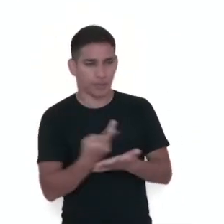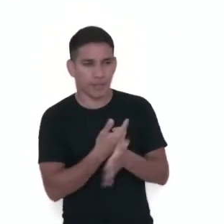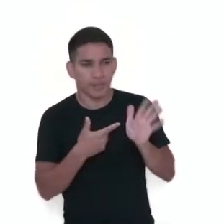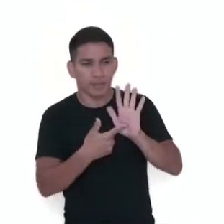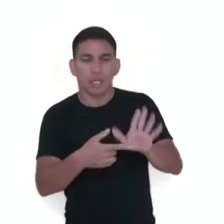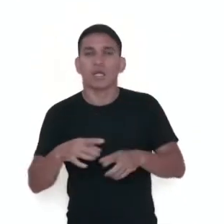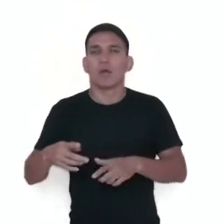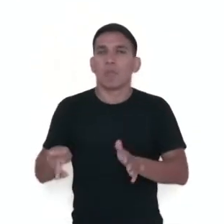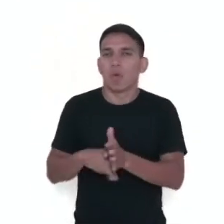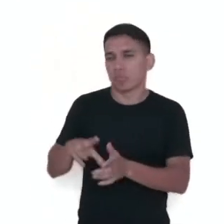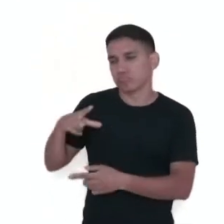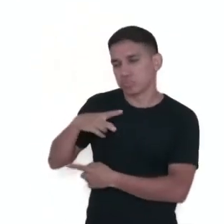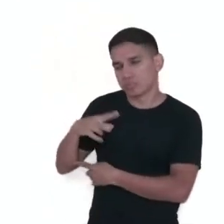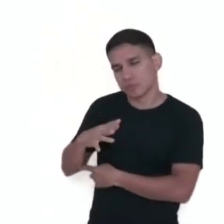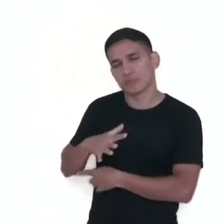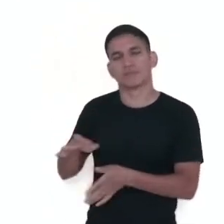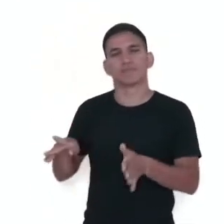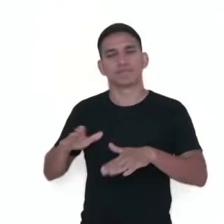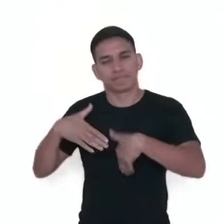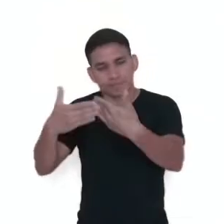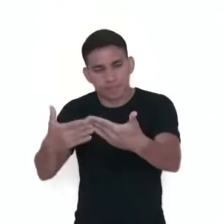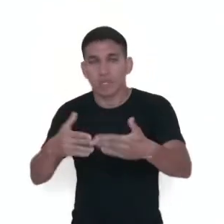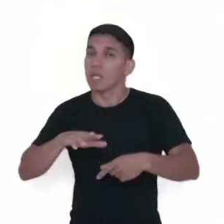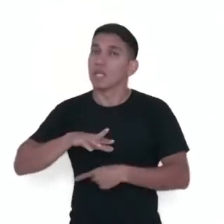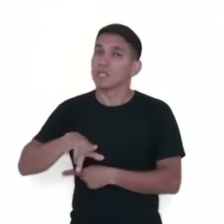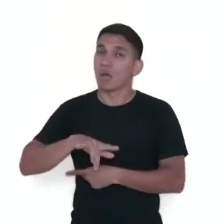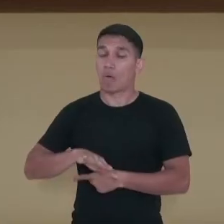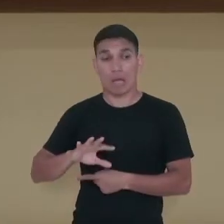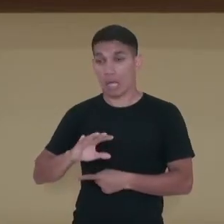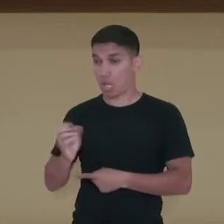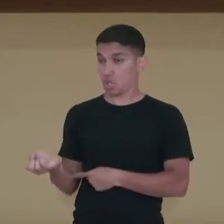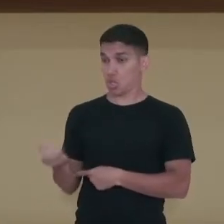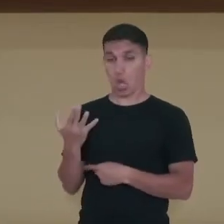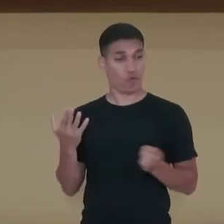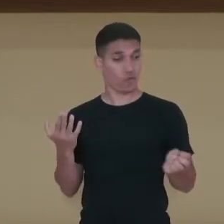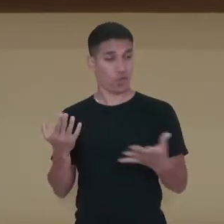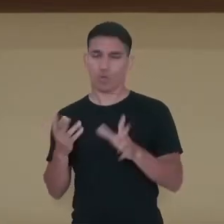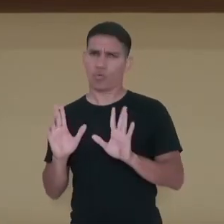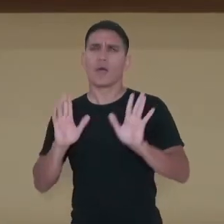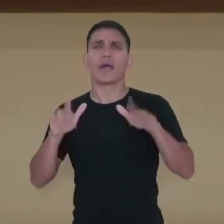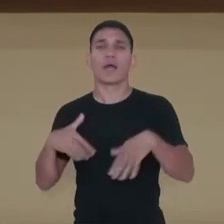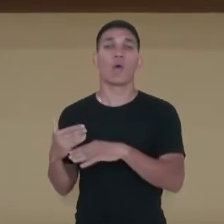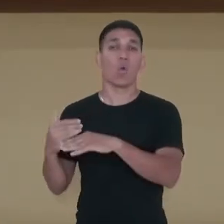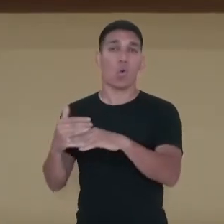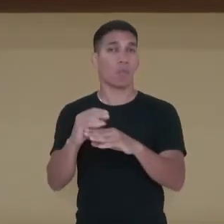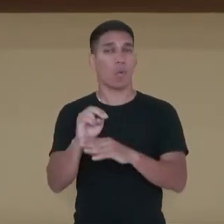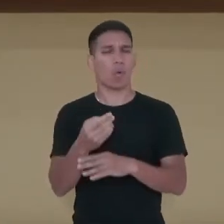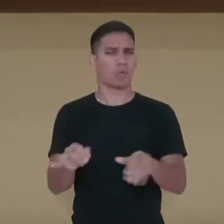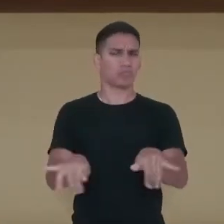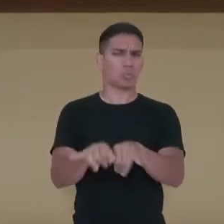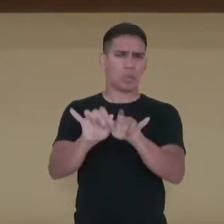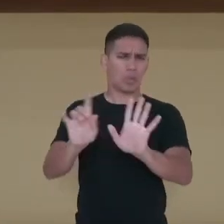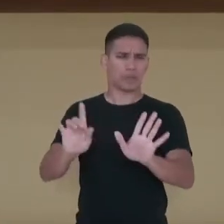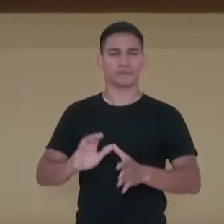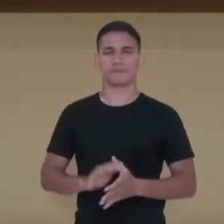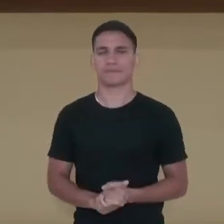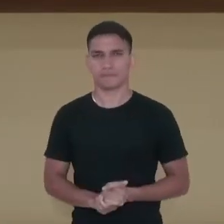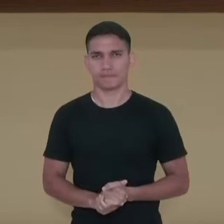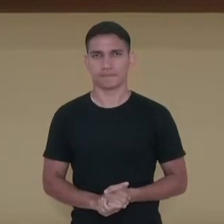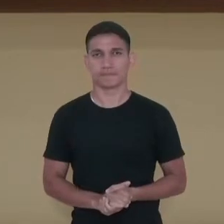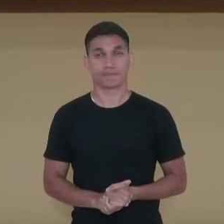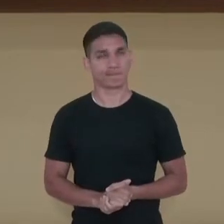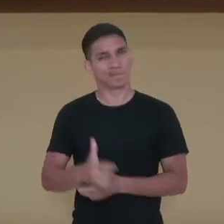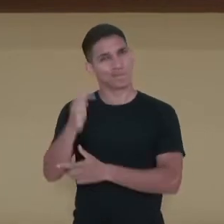do dia a dia, diário, que não é extraordinário, nem é comum ou é banal, tá?